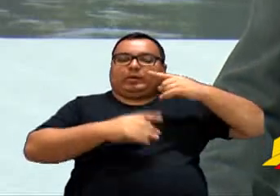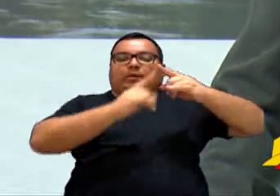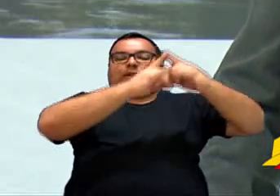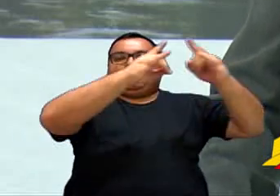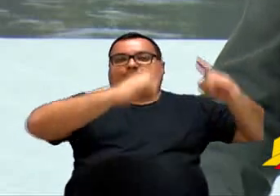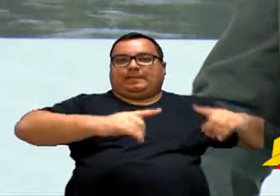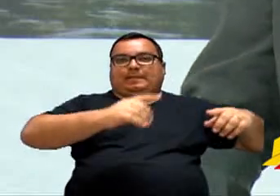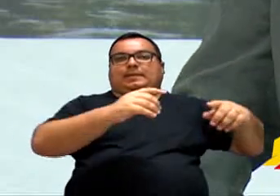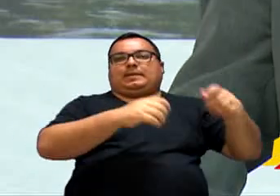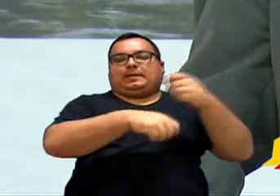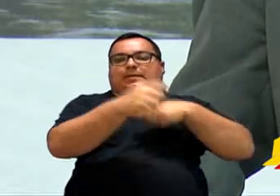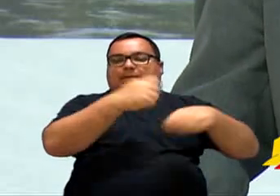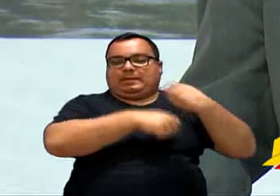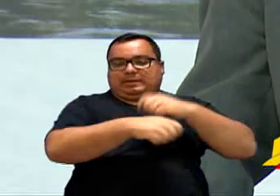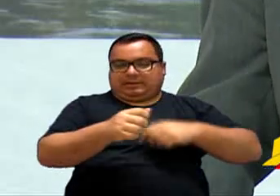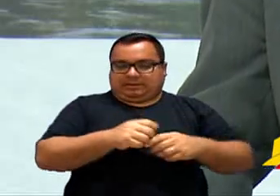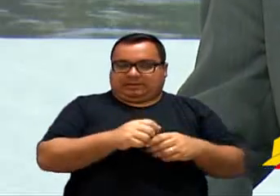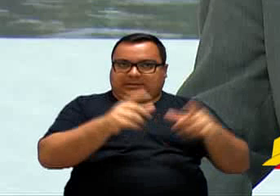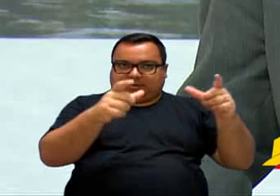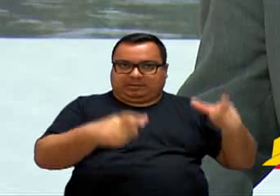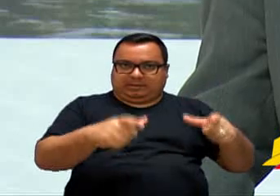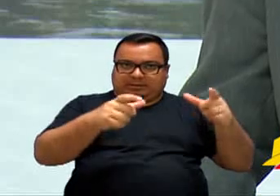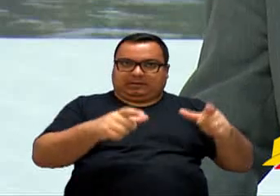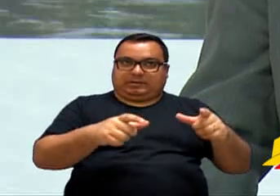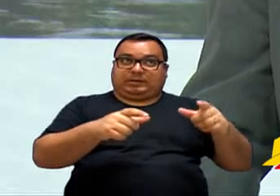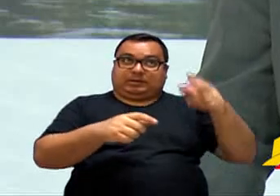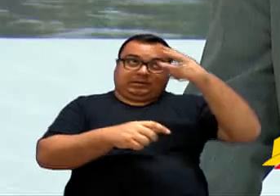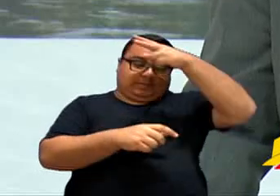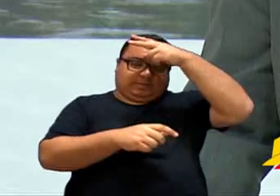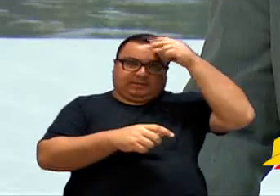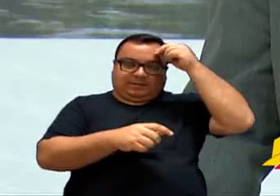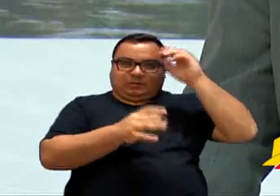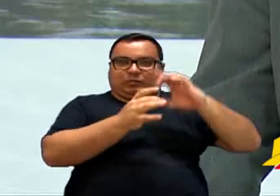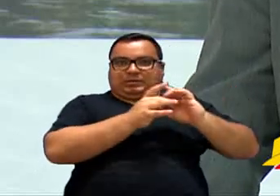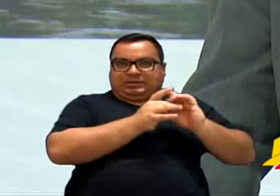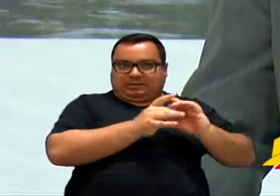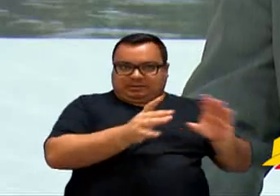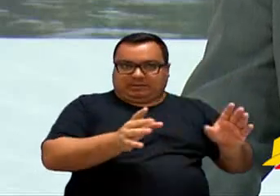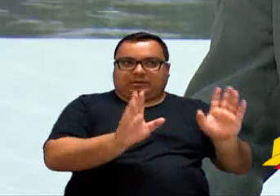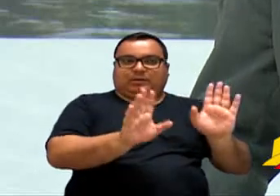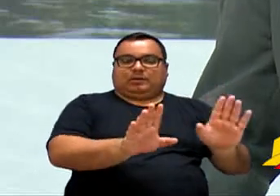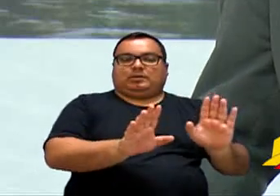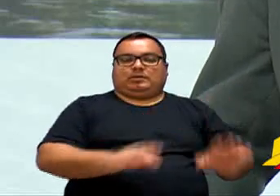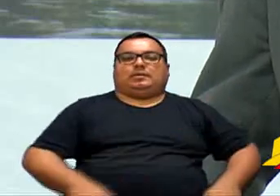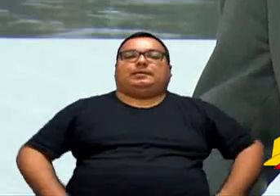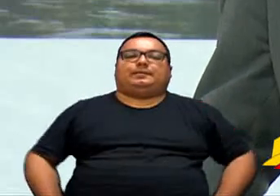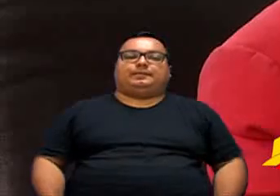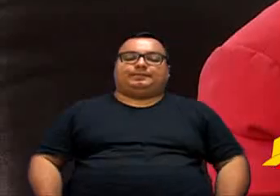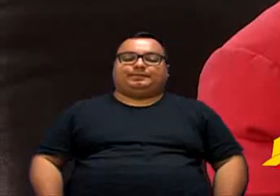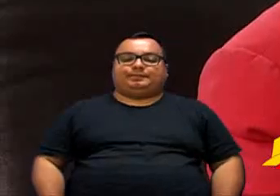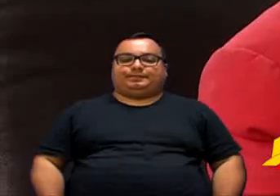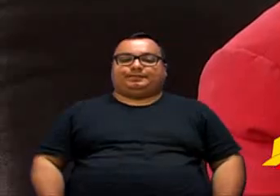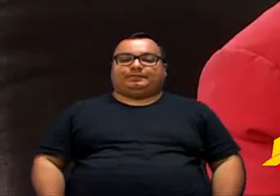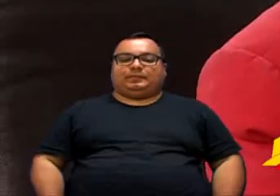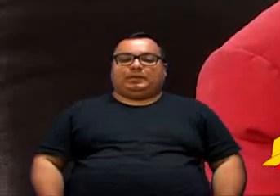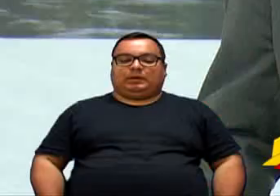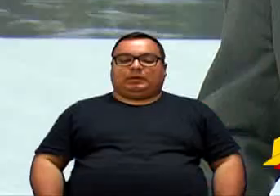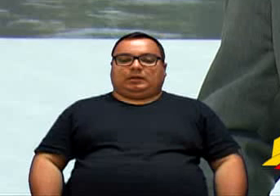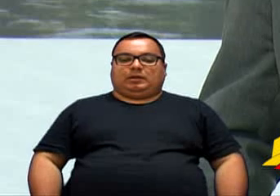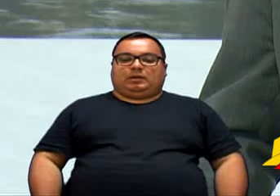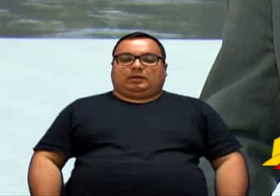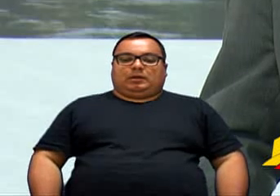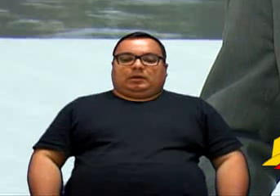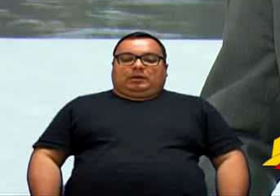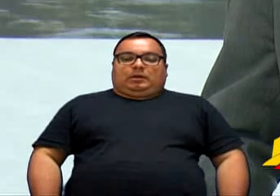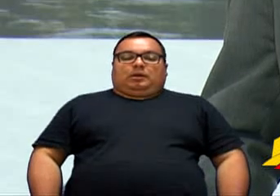Barganha. Perfeito. A Feira não da pode, Barganha, vereador. Eu creio, pelo menos... Então, se é uma área municipal. Isso. Eu creio, e